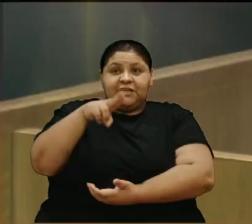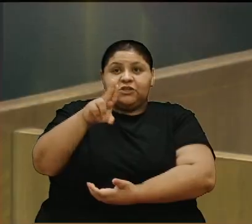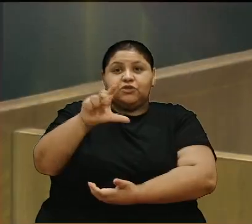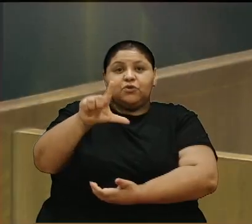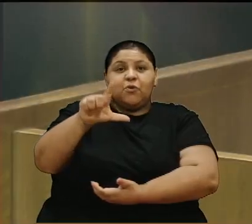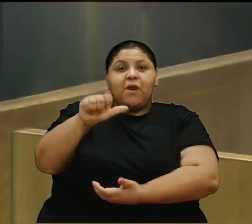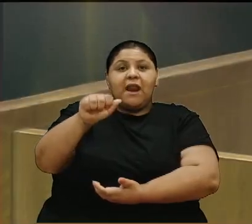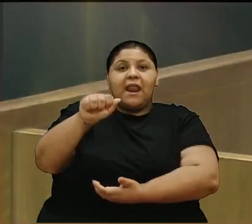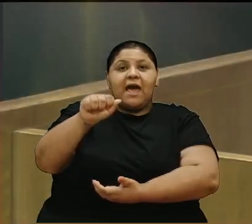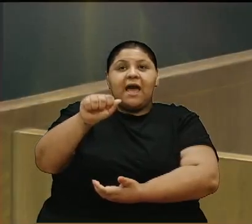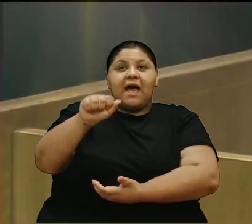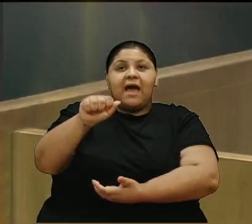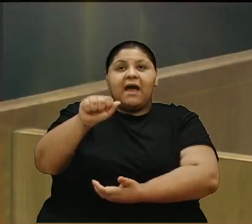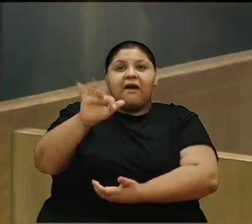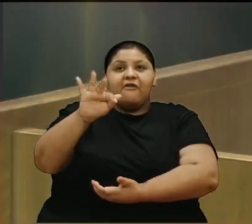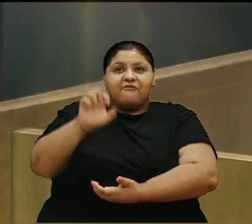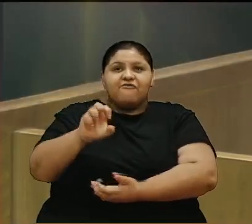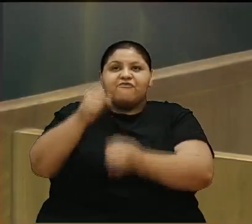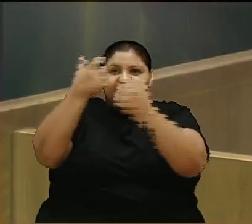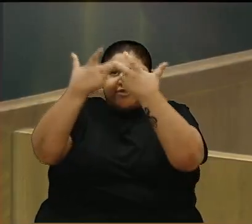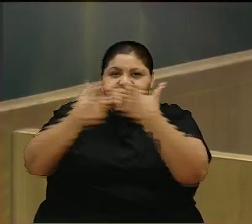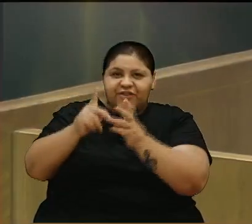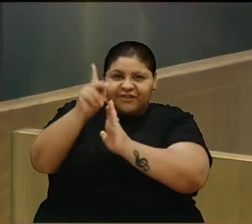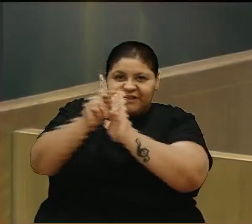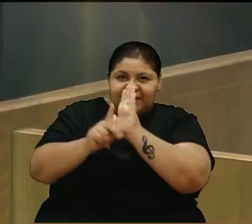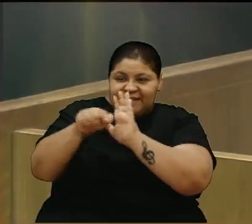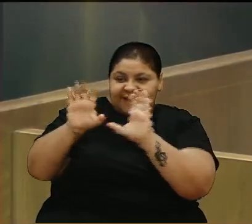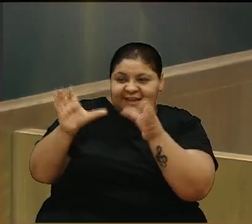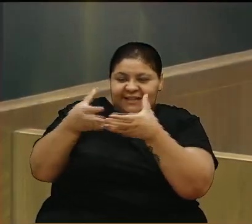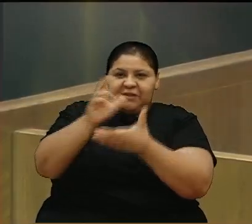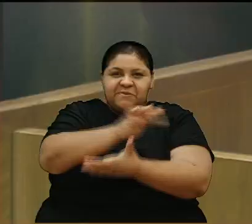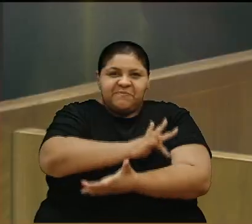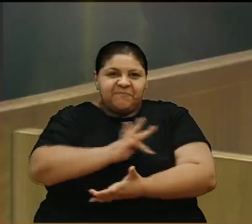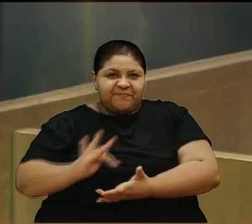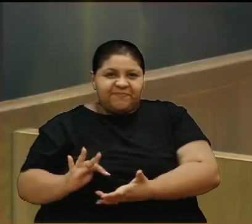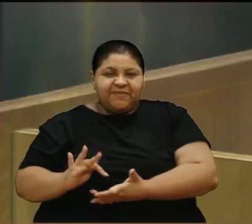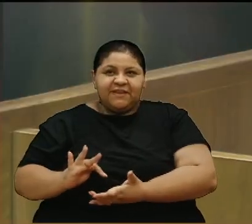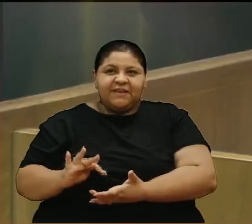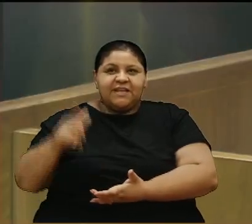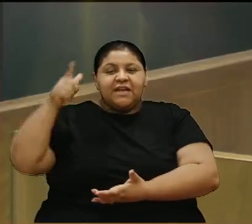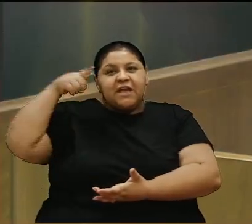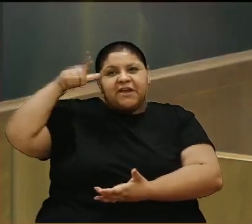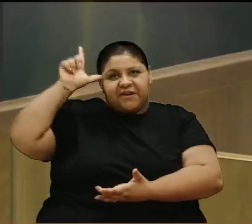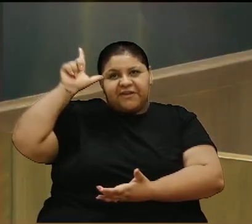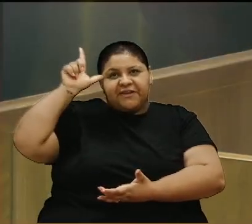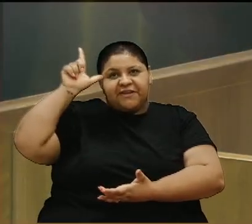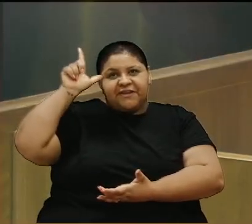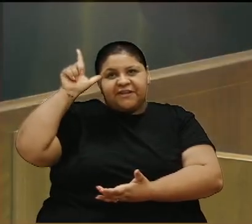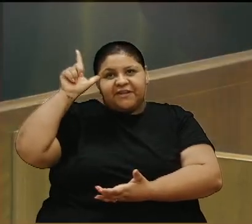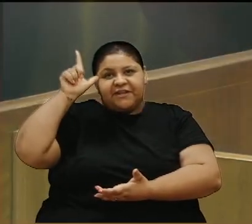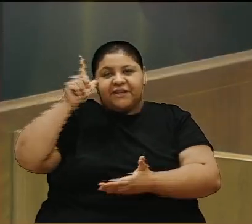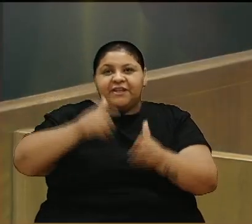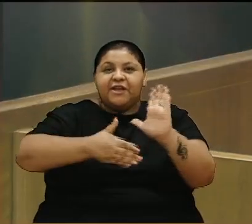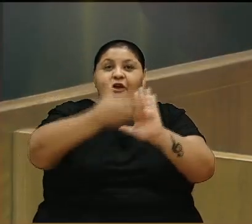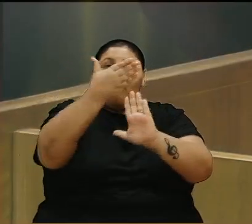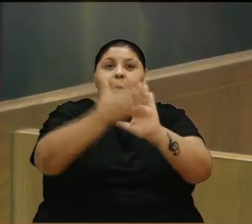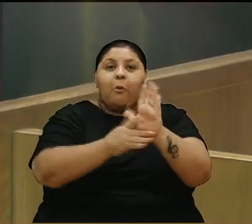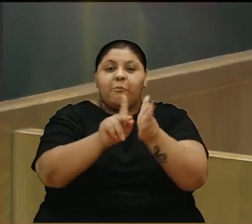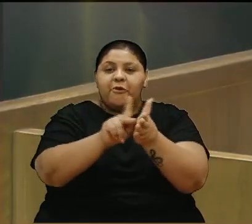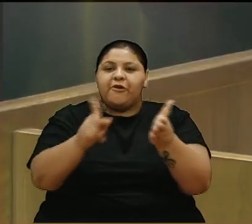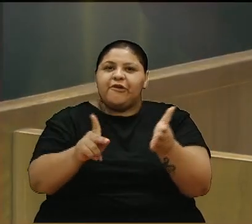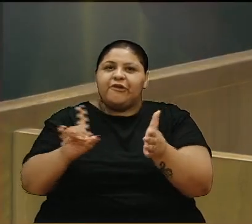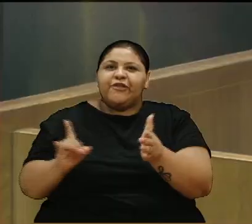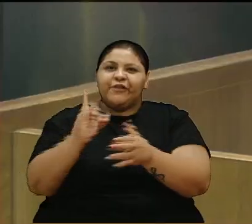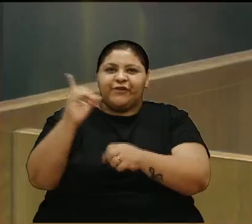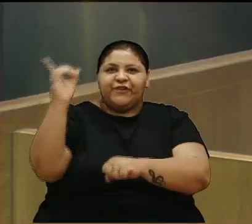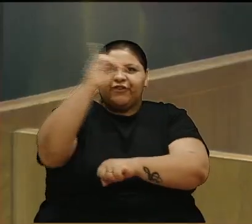e eu quero falar um pouquinho sobre esse projeto, que é dessa turma de Farroupilha, e que ontem, inclusive, né, foi capa do Pioneiro aqui. Nos últimos